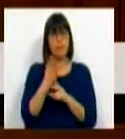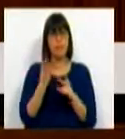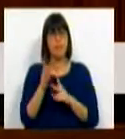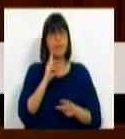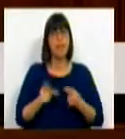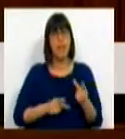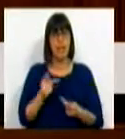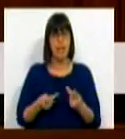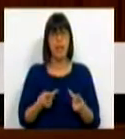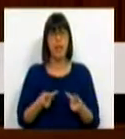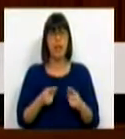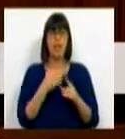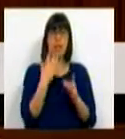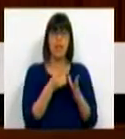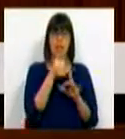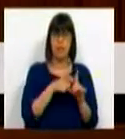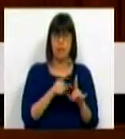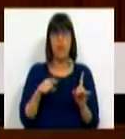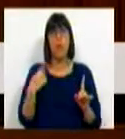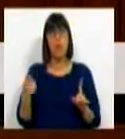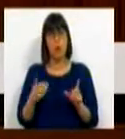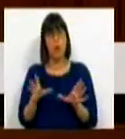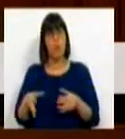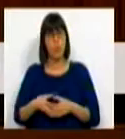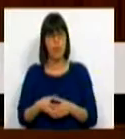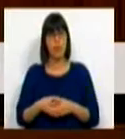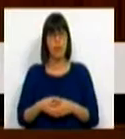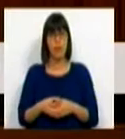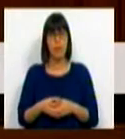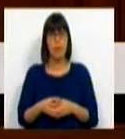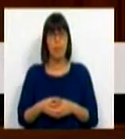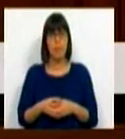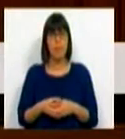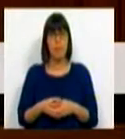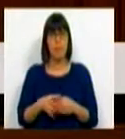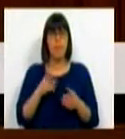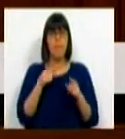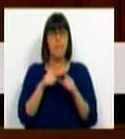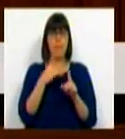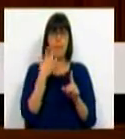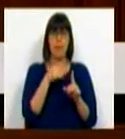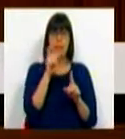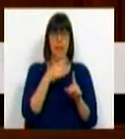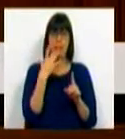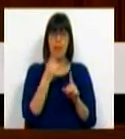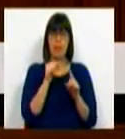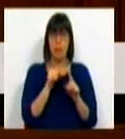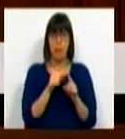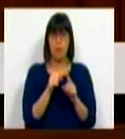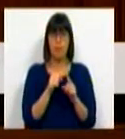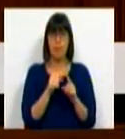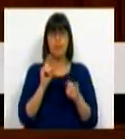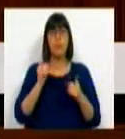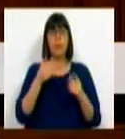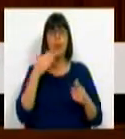de análise, uma vertente individual e uma vertente coletiva. Na vertente individual, aquilo